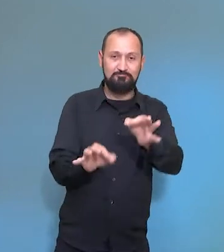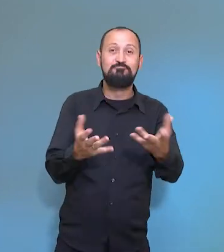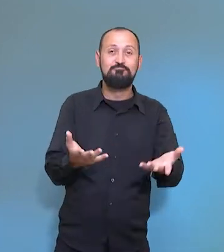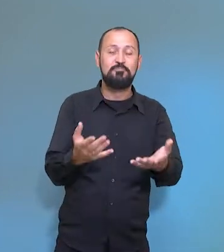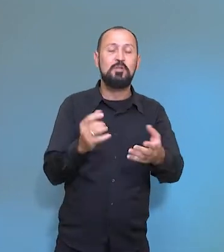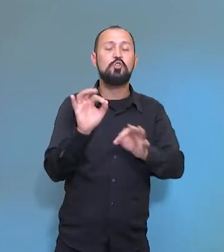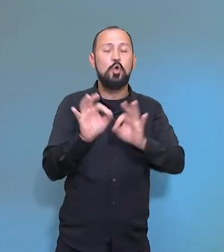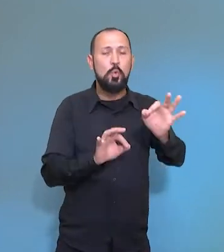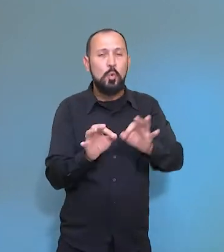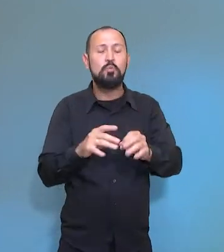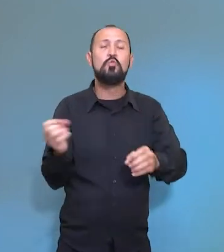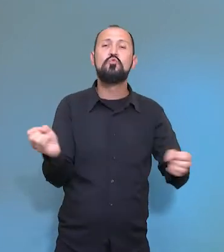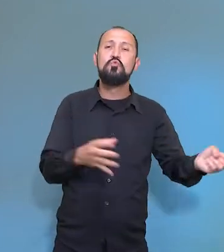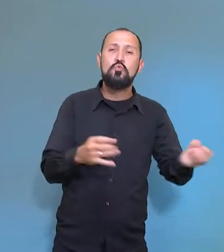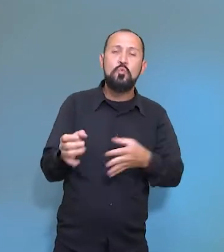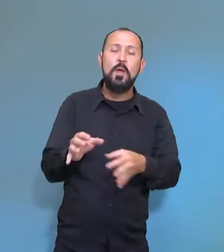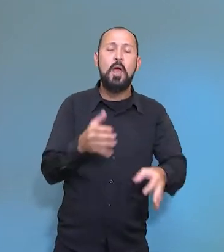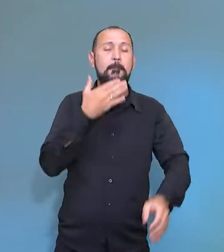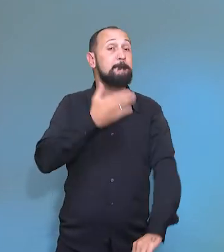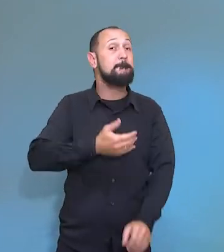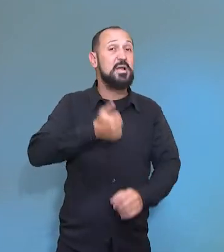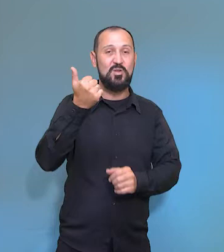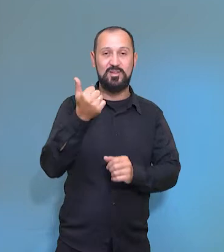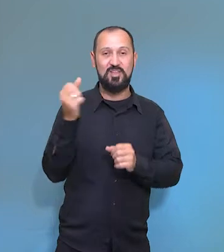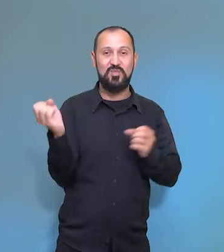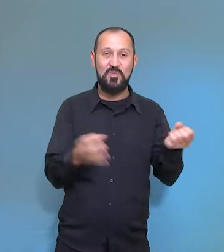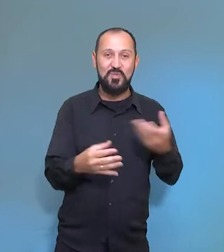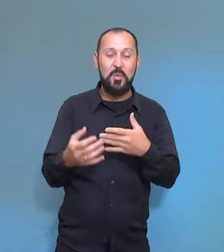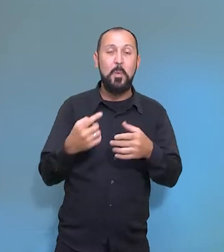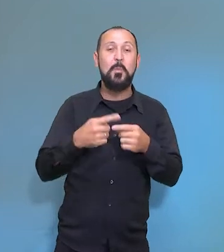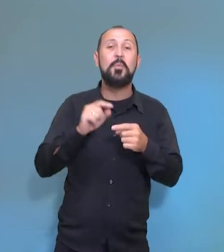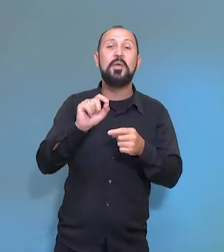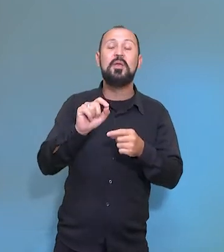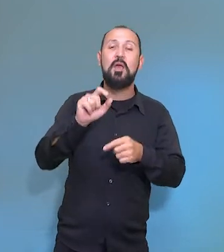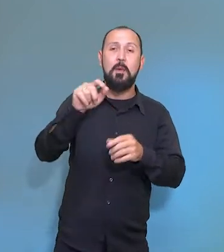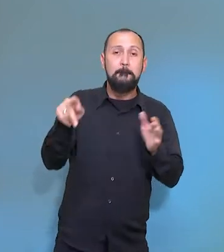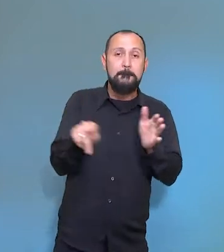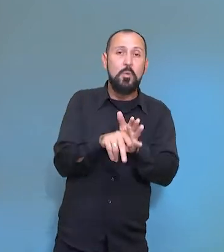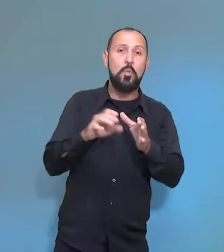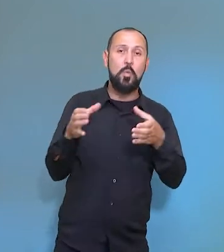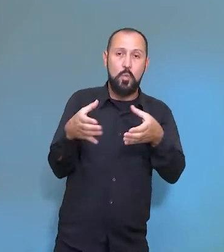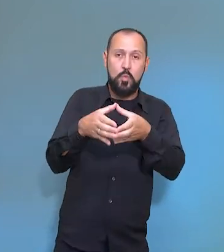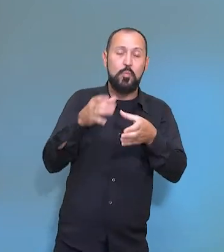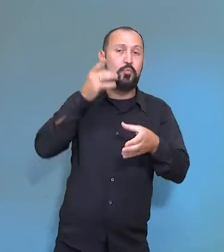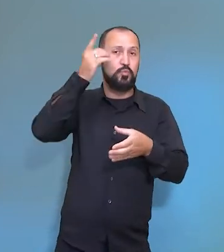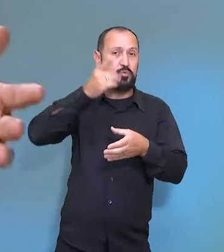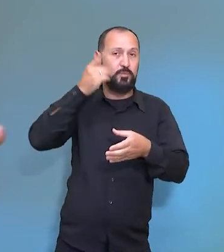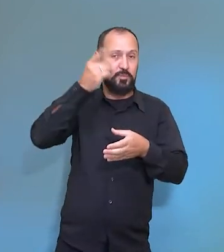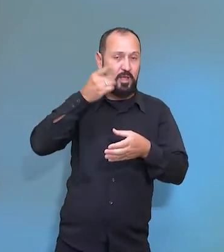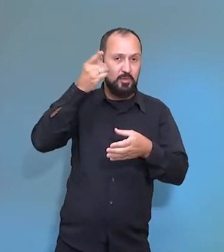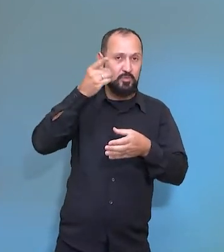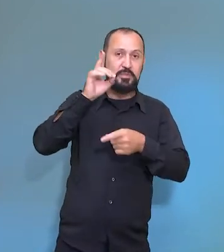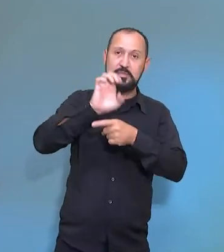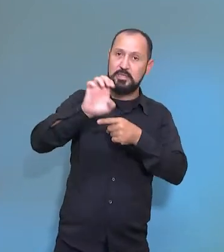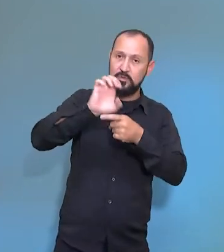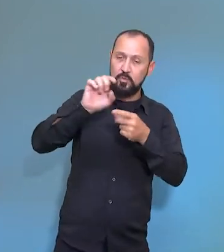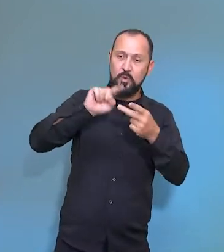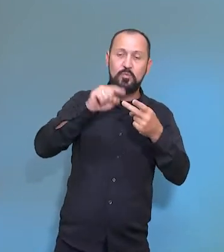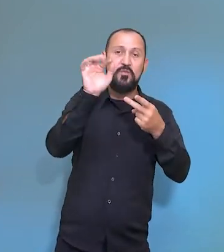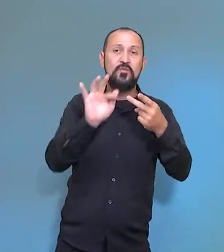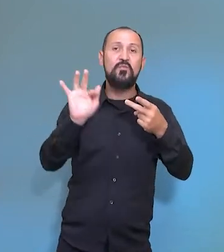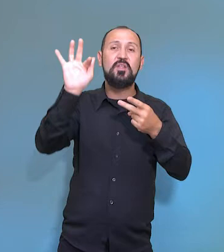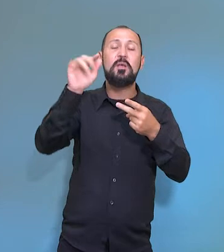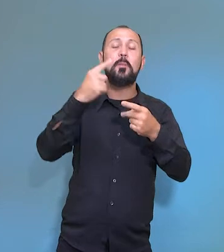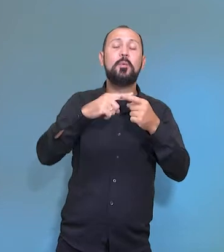ordenamento jurídico, não só na elaboração, na atualização, no aprimoramento, porque são os deputados estaduais e federais